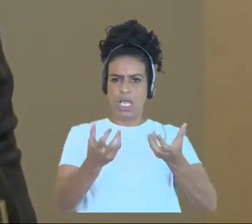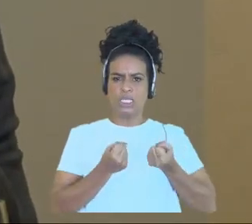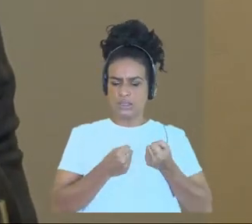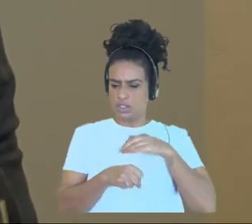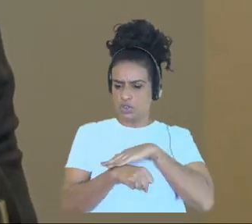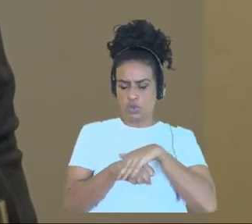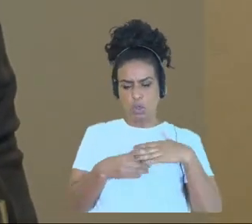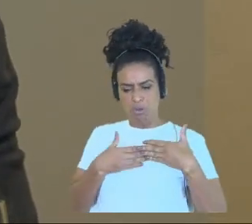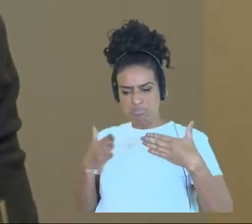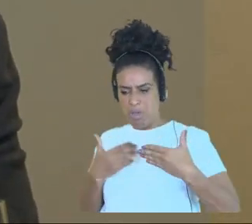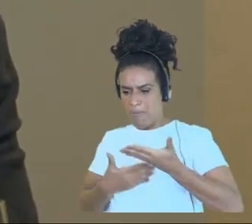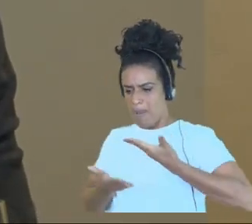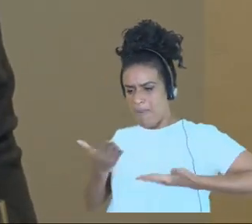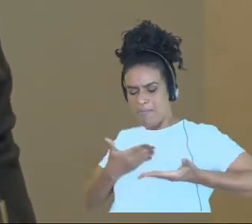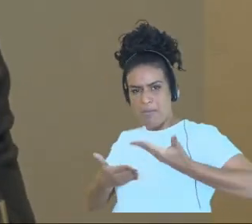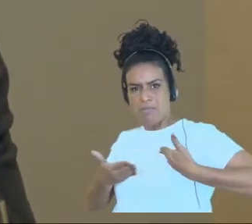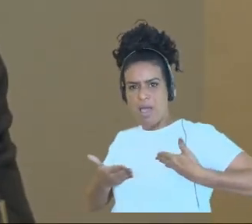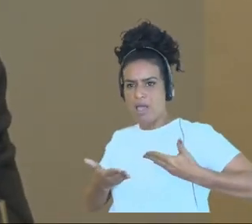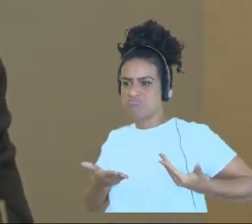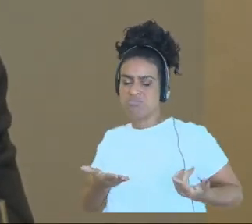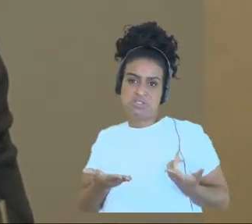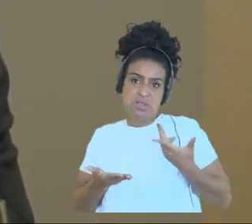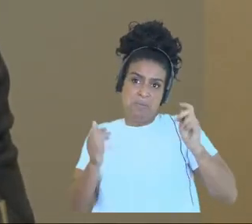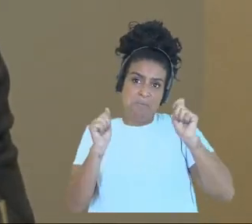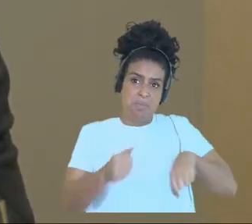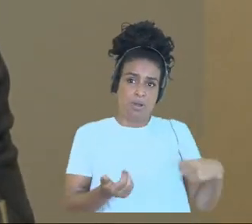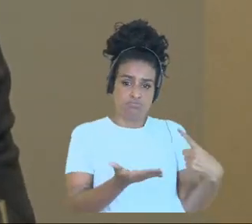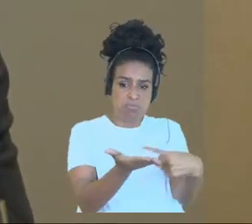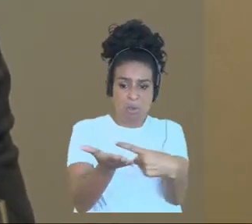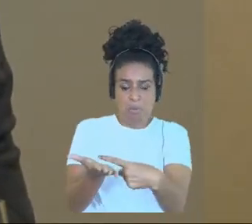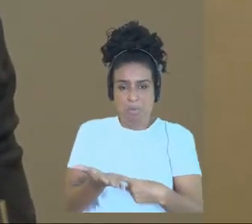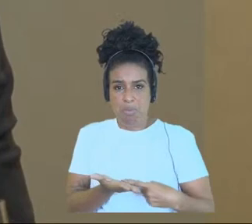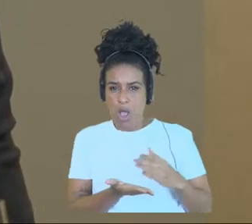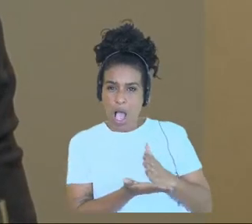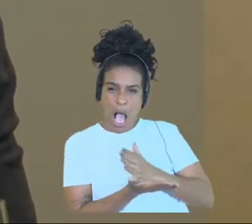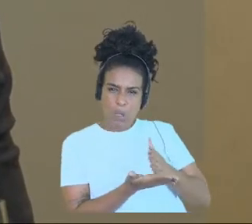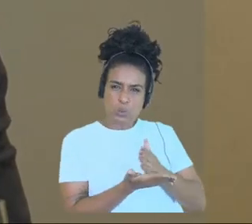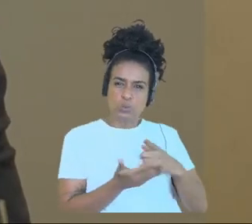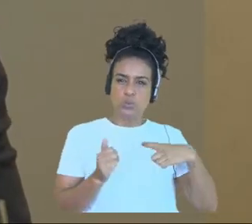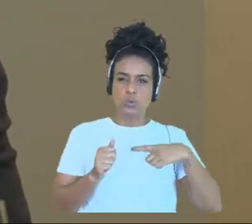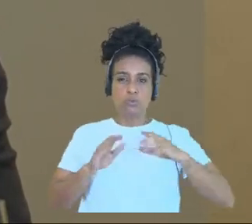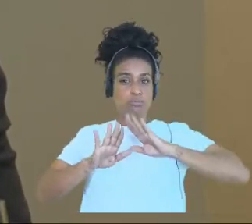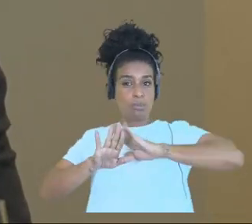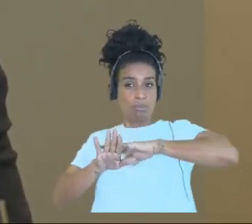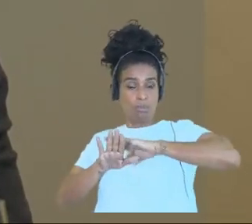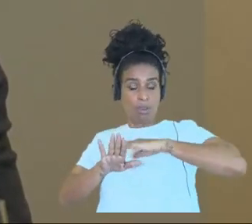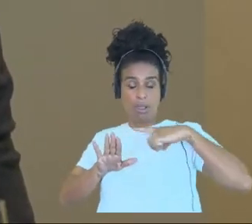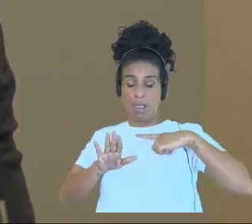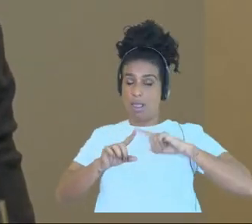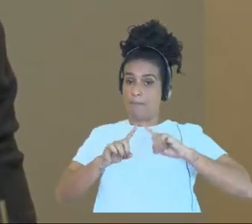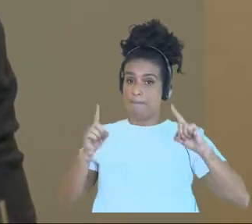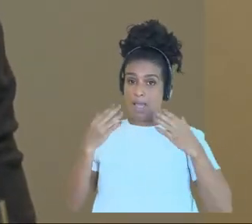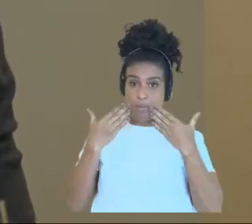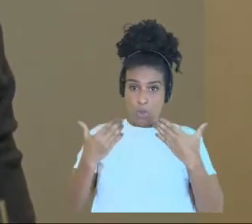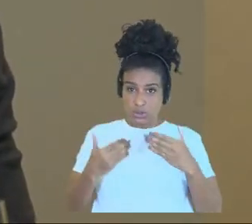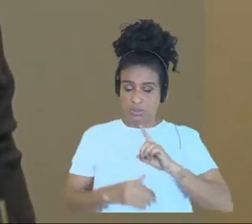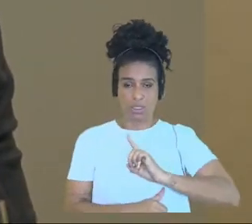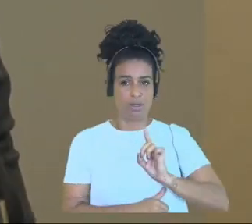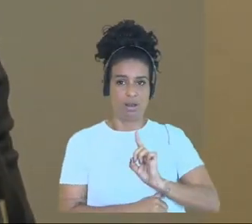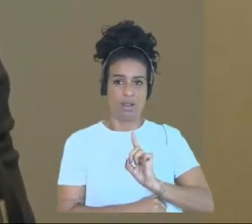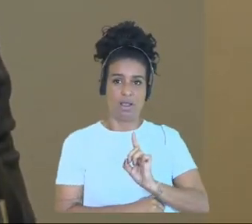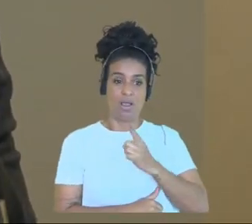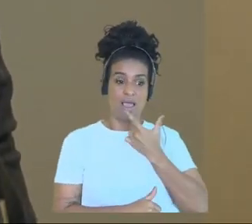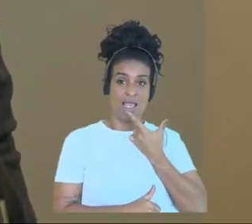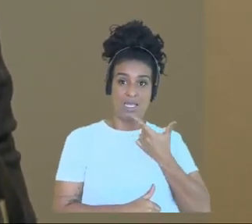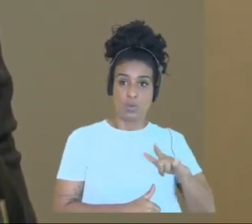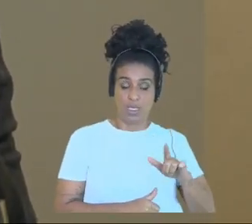que tenha feito pactos nos bastidores, por trás dos panos, a linguagem era sempre